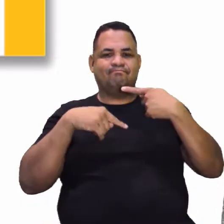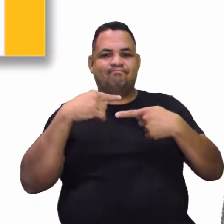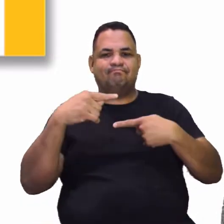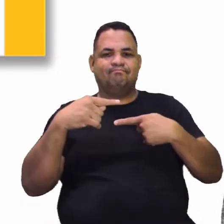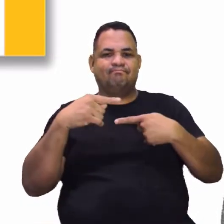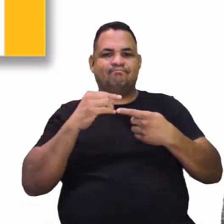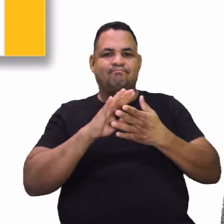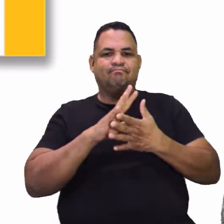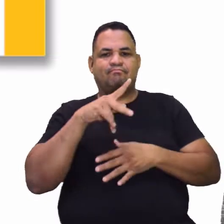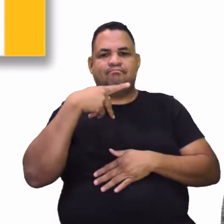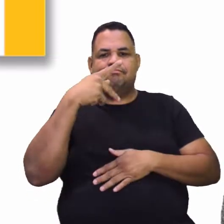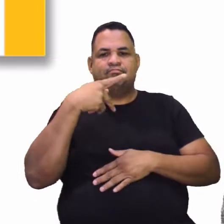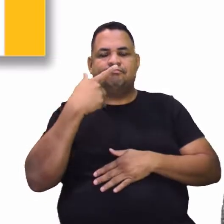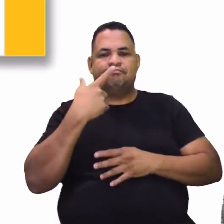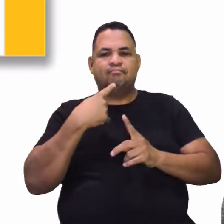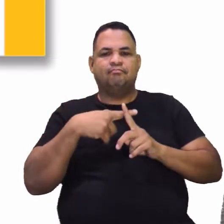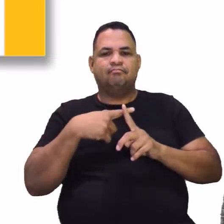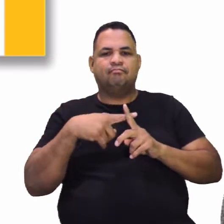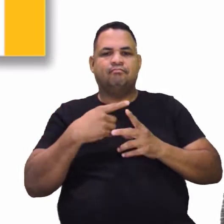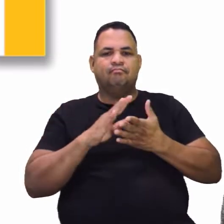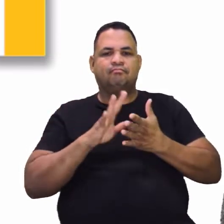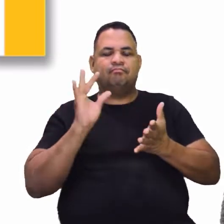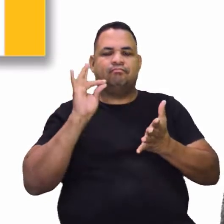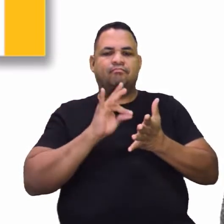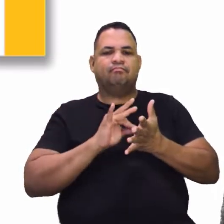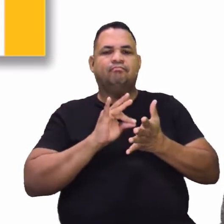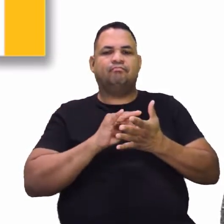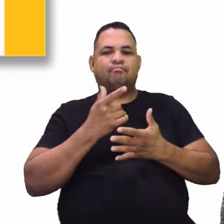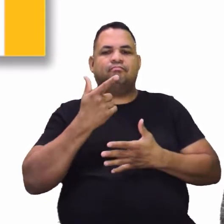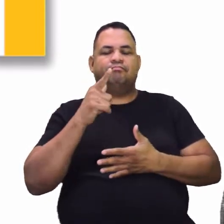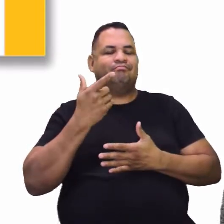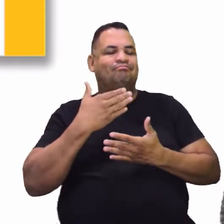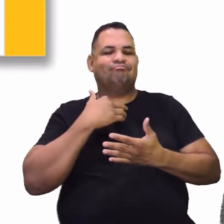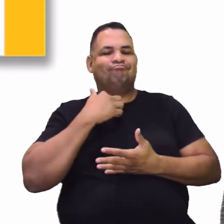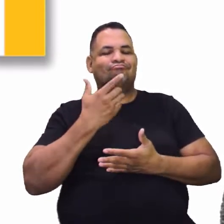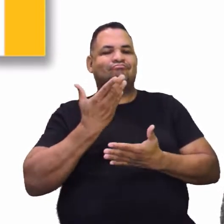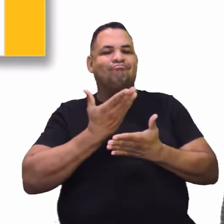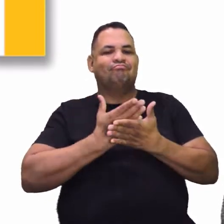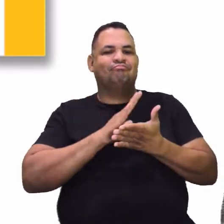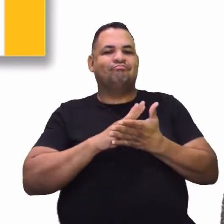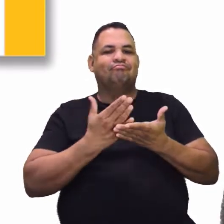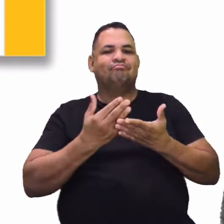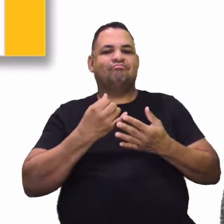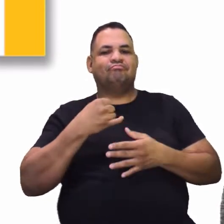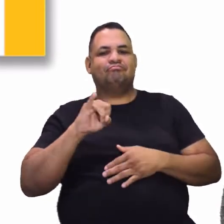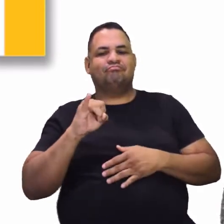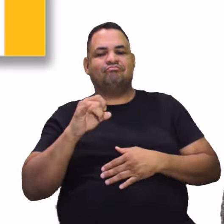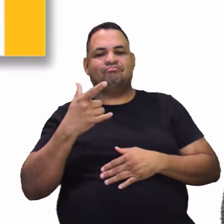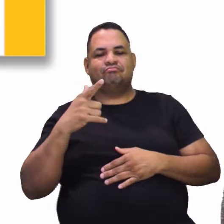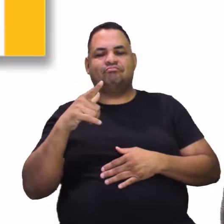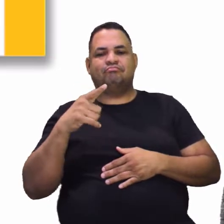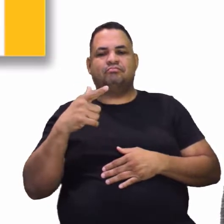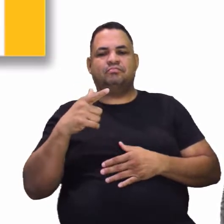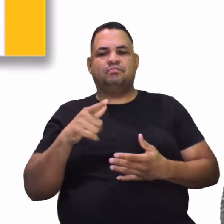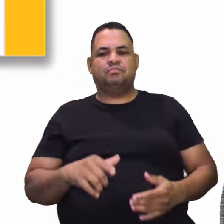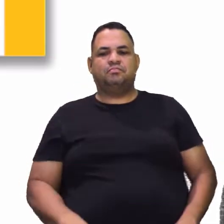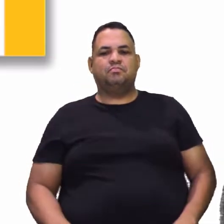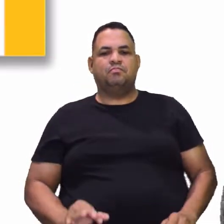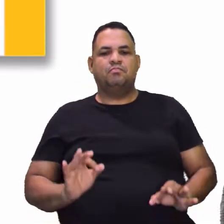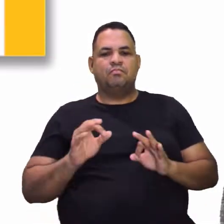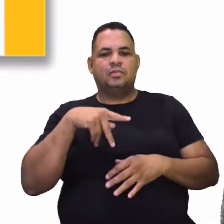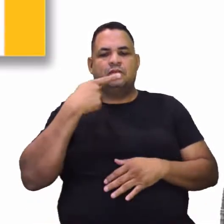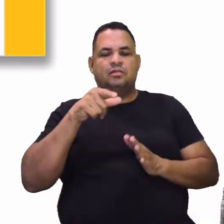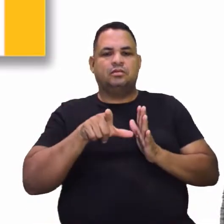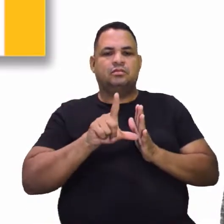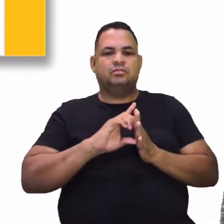frente eu vou comentar o motivo, porque realmente não há como eu traduzir se não tiver uma